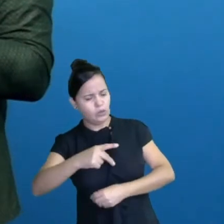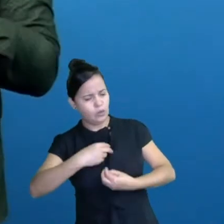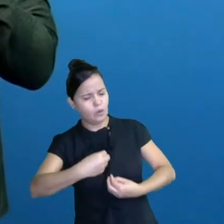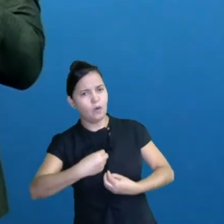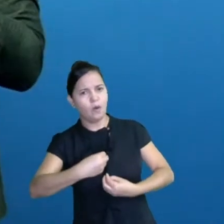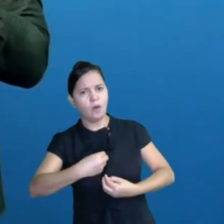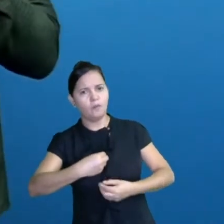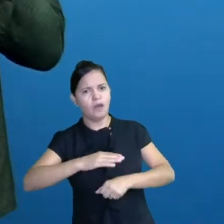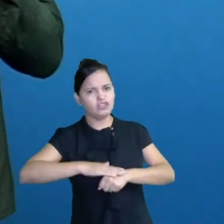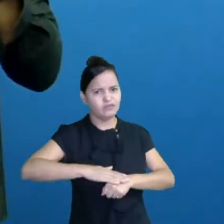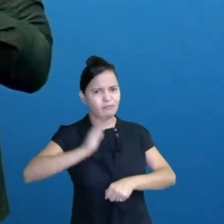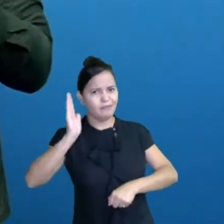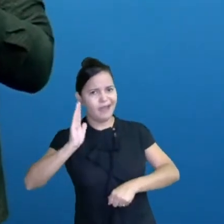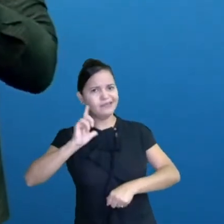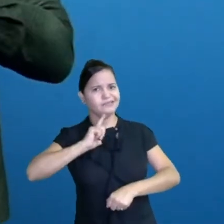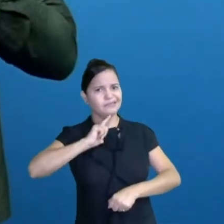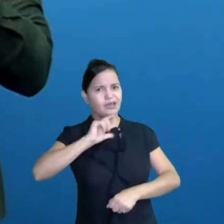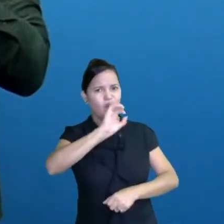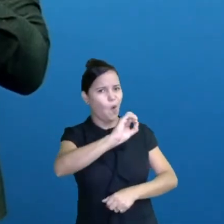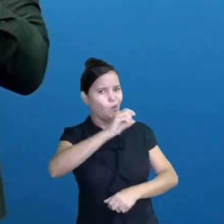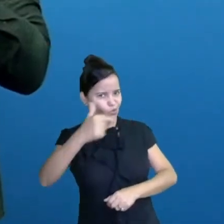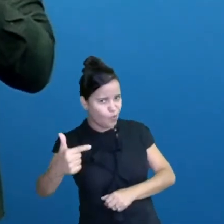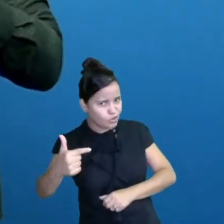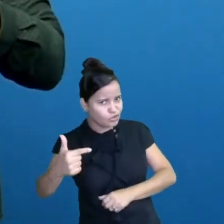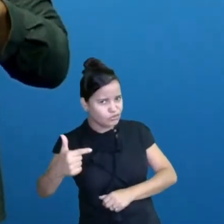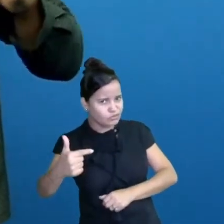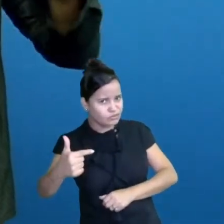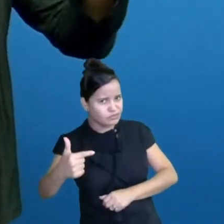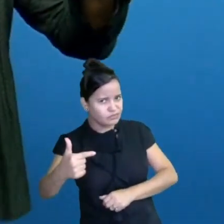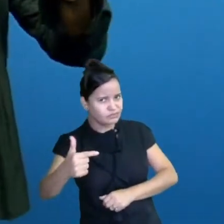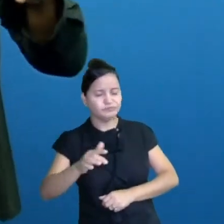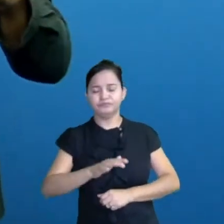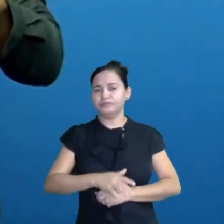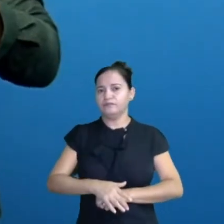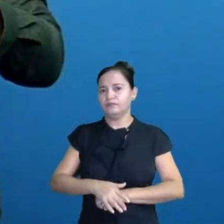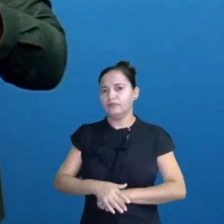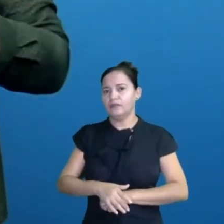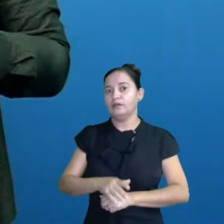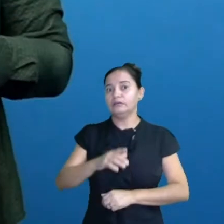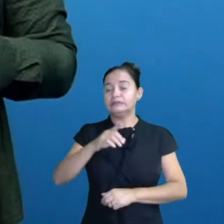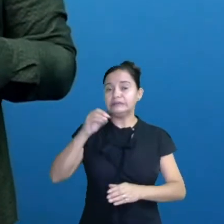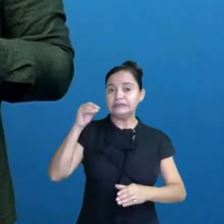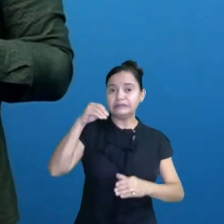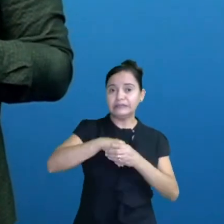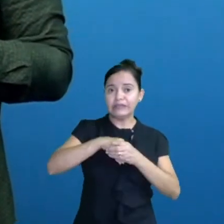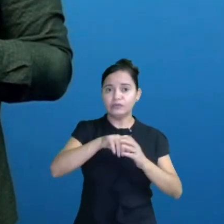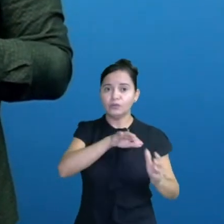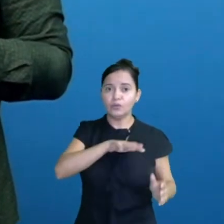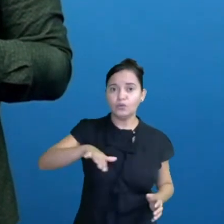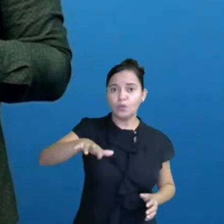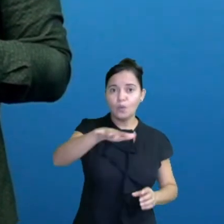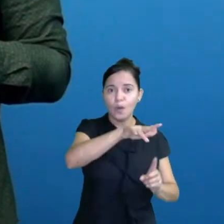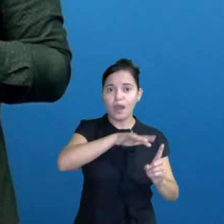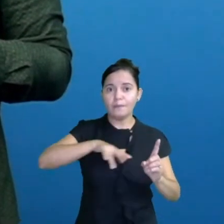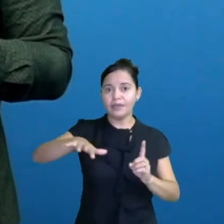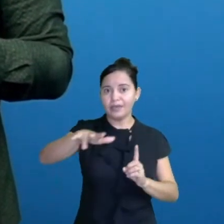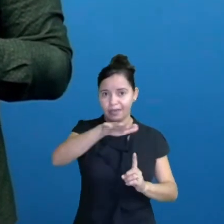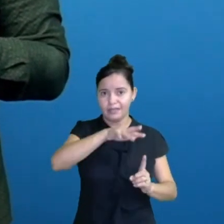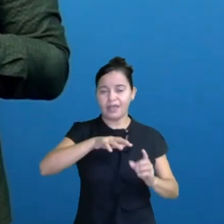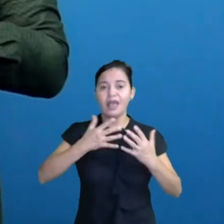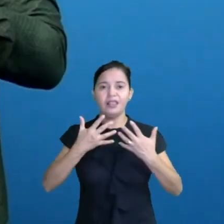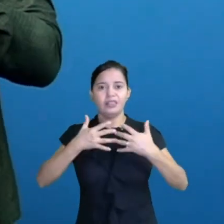oxigênio. Gente, naturalmente, só para que vocês entendam, dentro do ambiente natural, a própria molécula desse